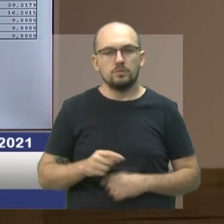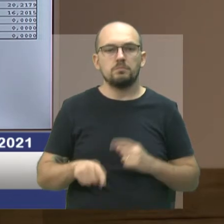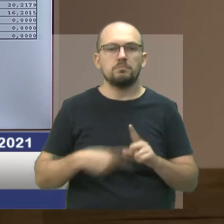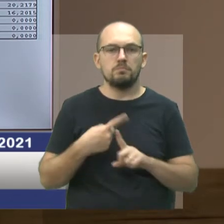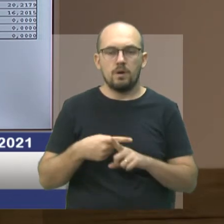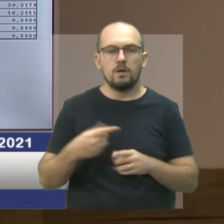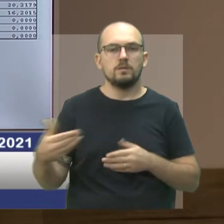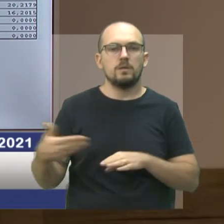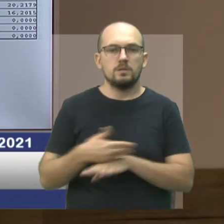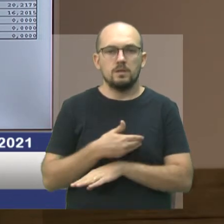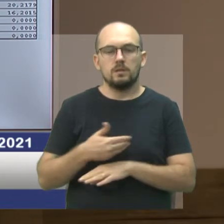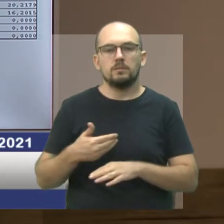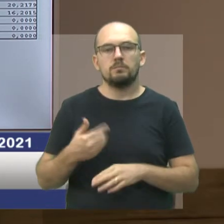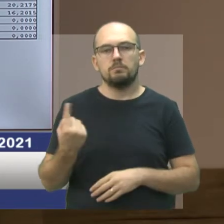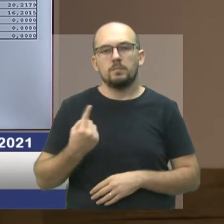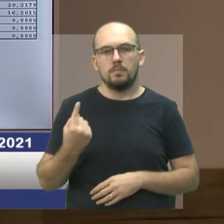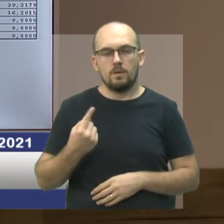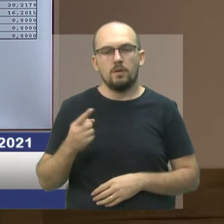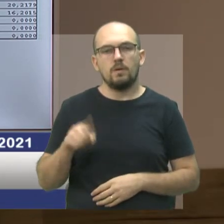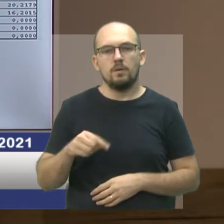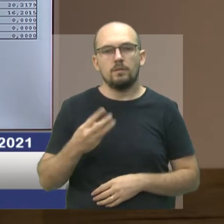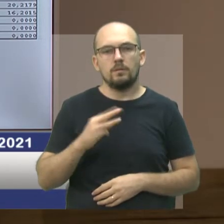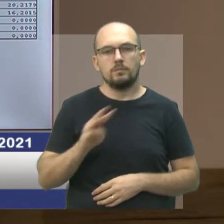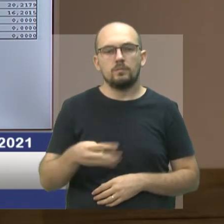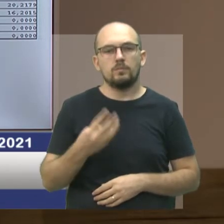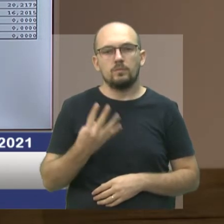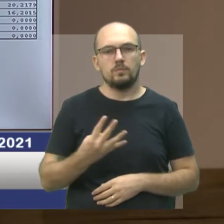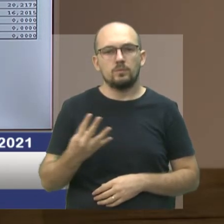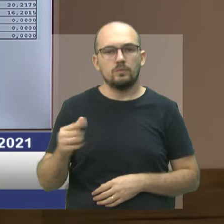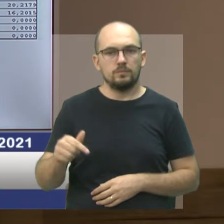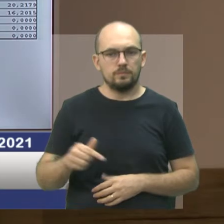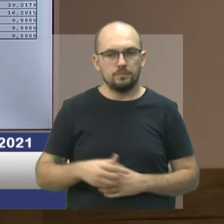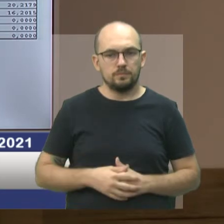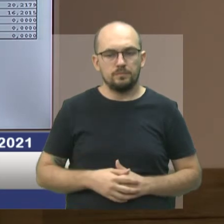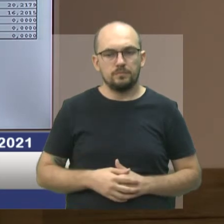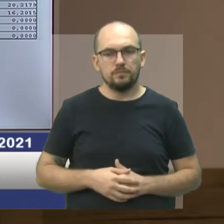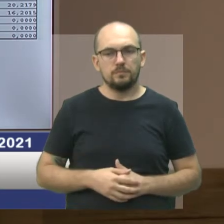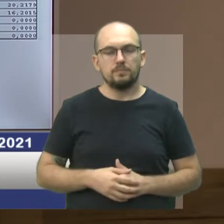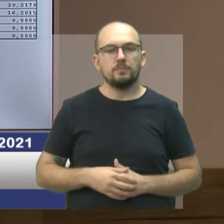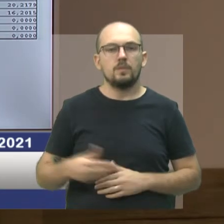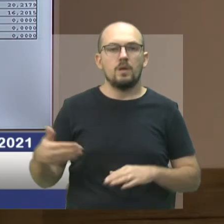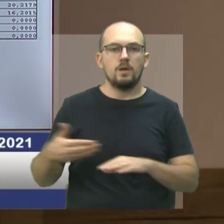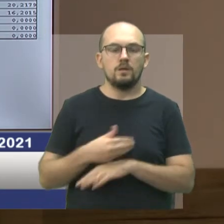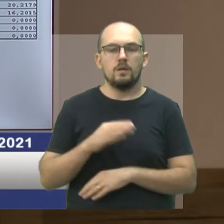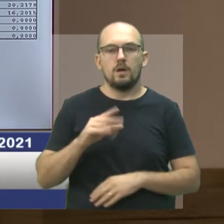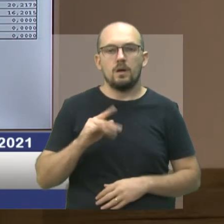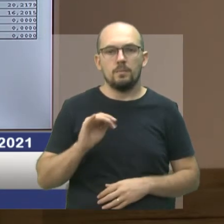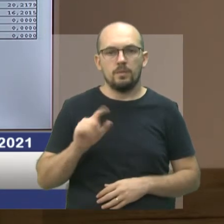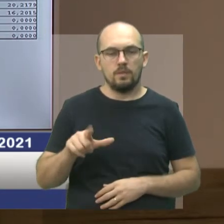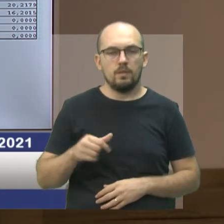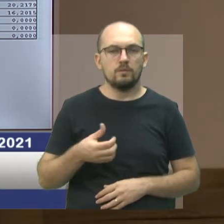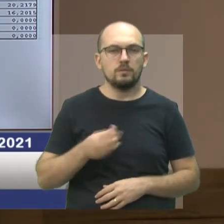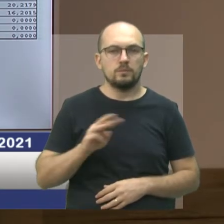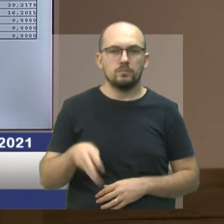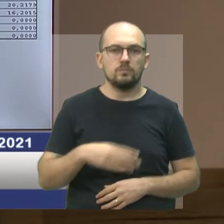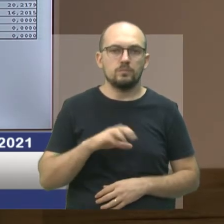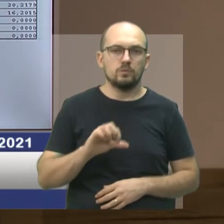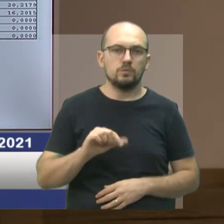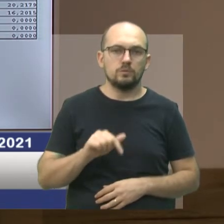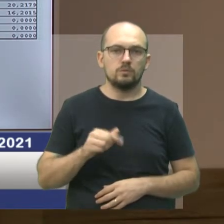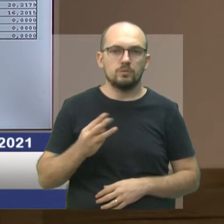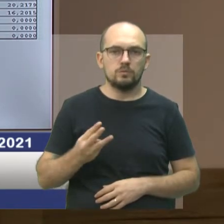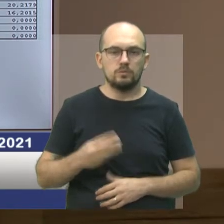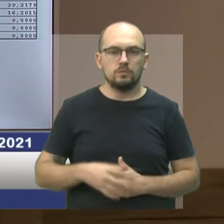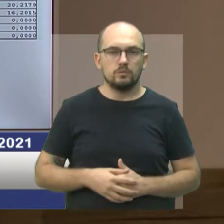receitas primárias correntes 3 milhões 447. Receitas primárias de capital 6 milhões